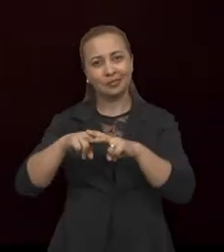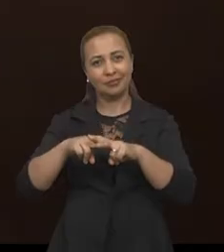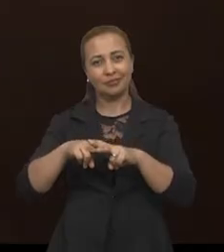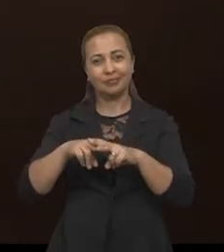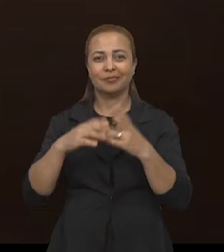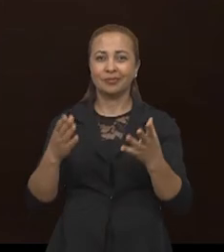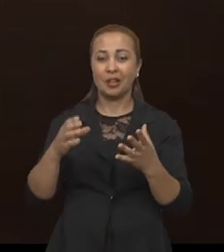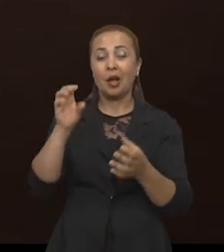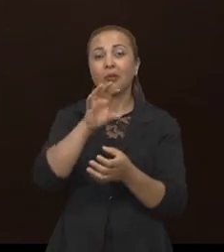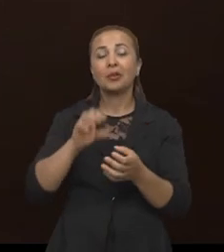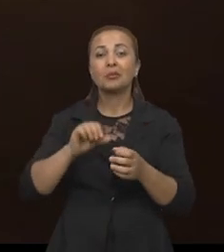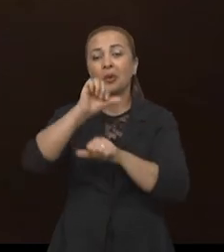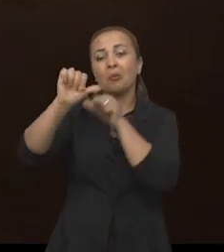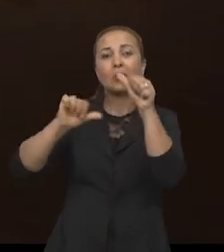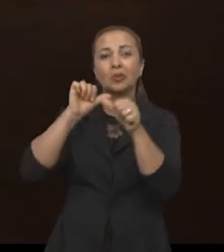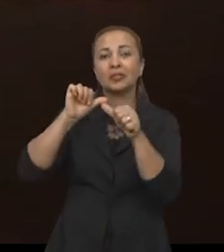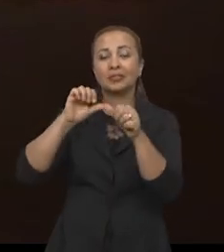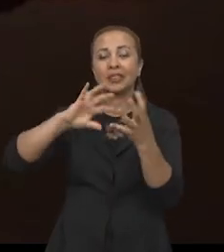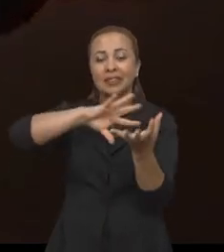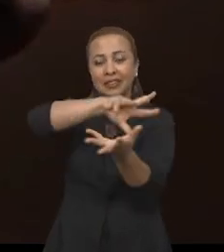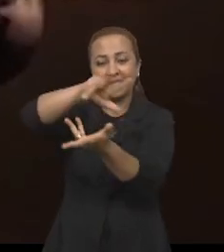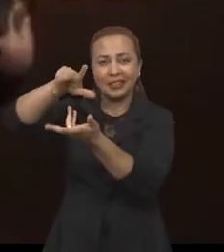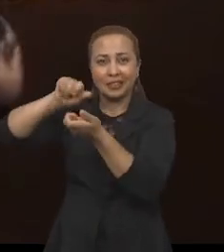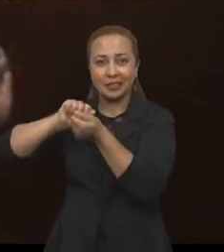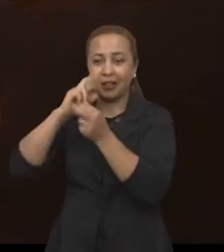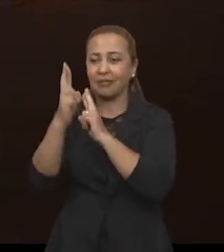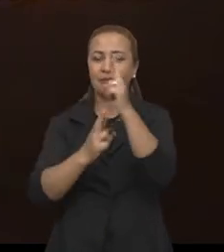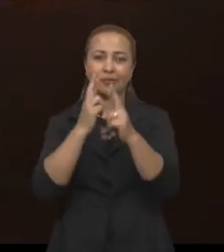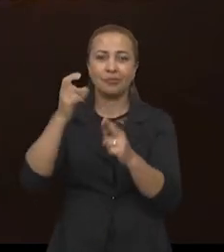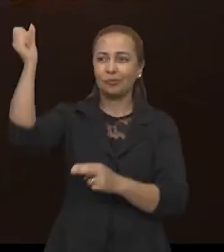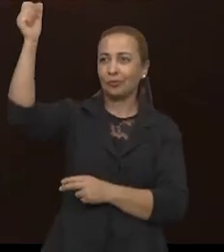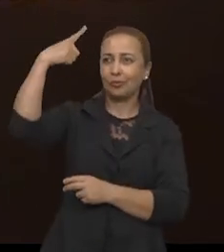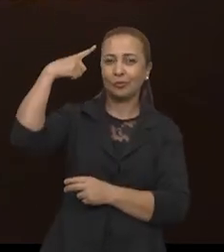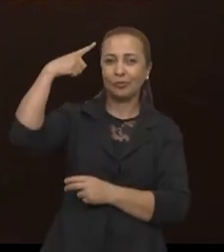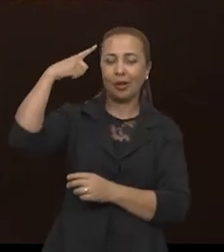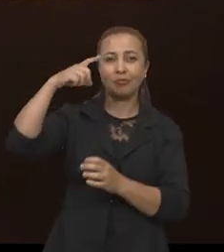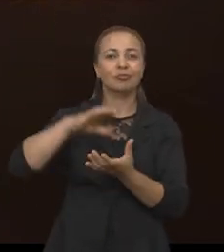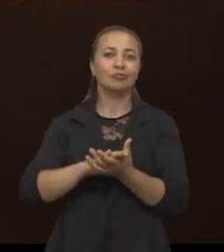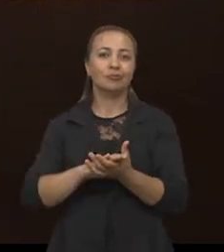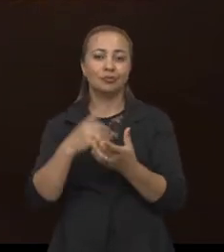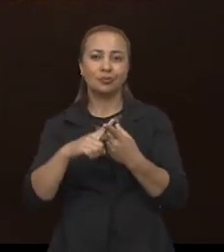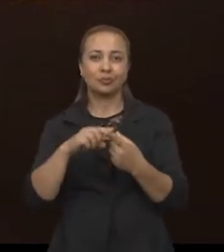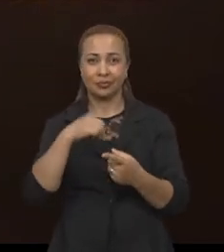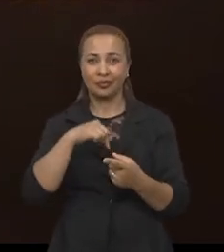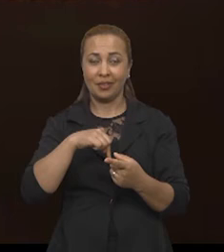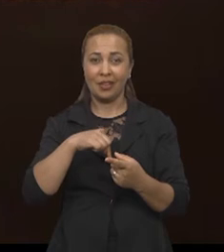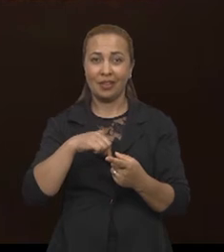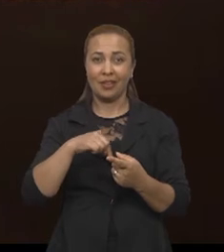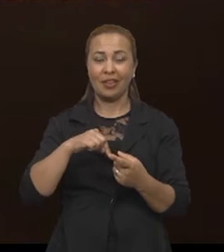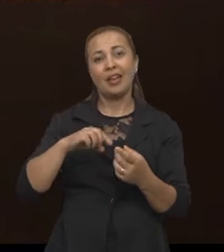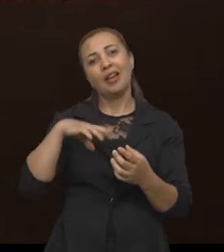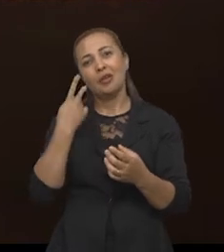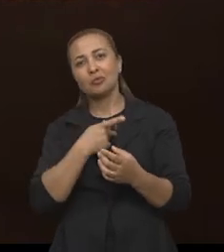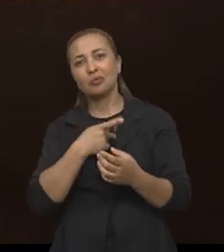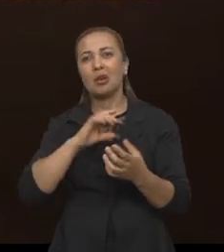Essa época é a época do solstício, é a mudança do eixo da Terra em relação ao Sol, que é, no nosso caso,